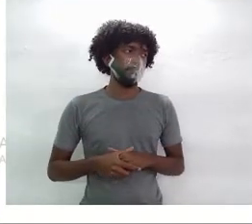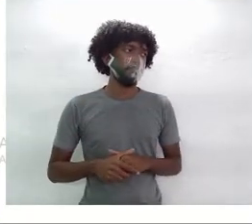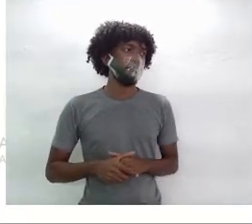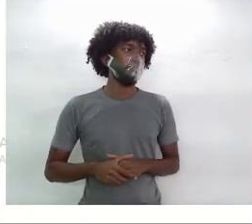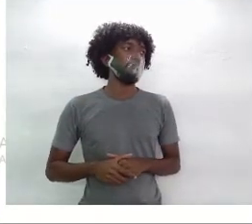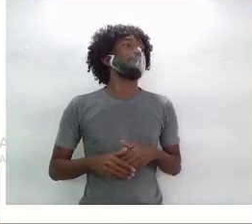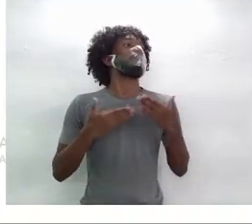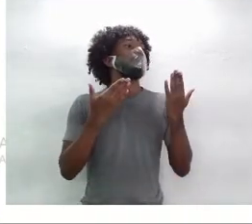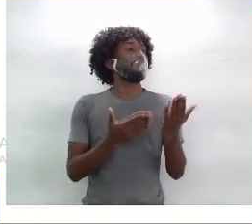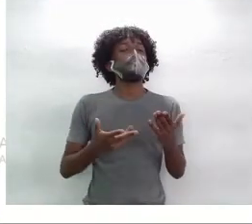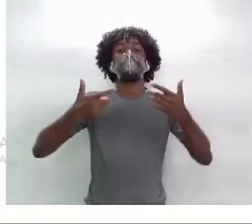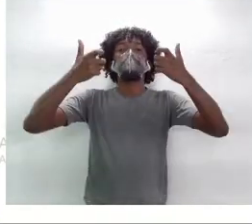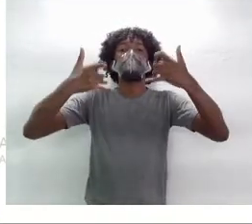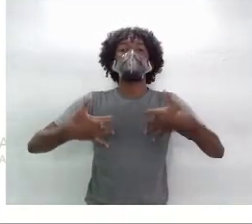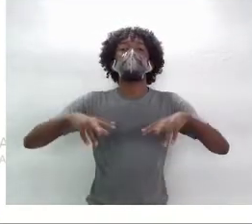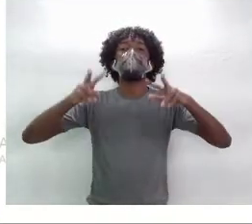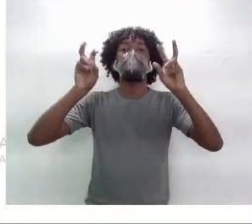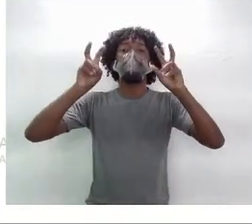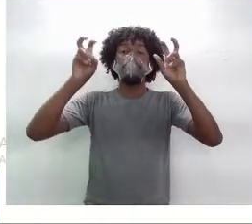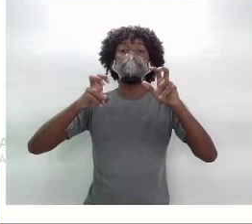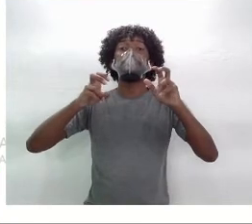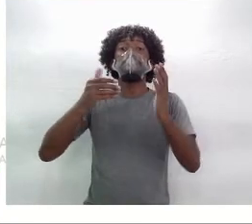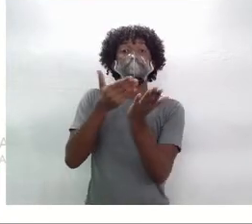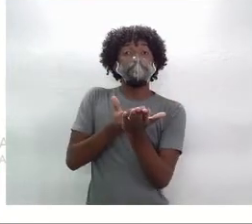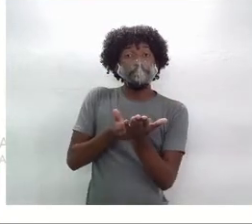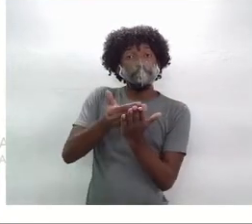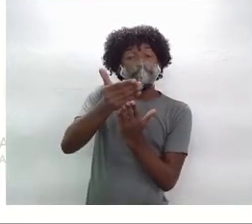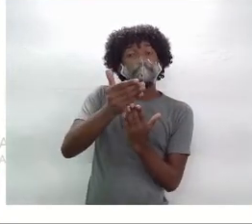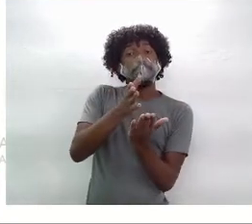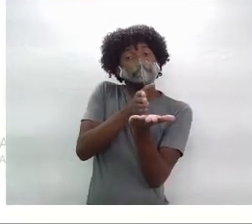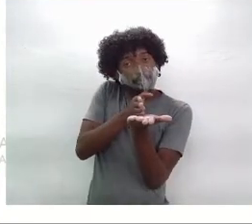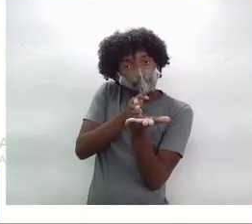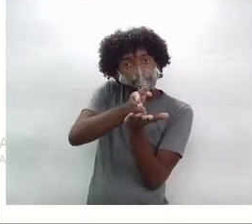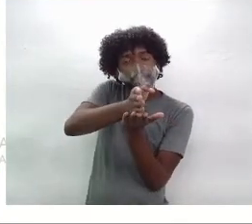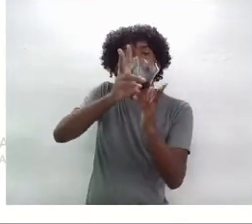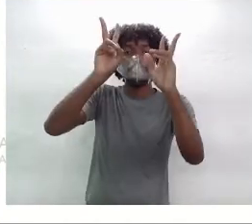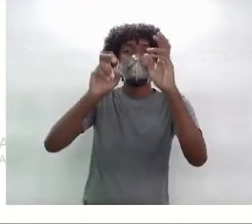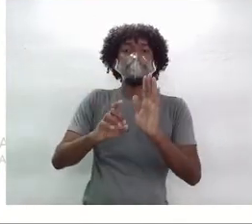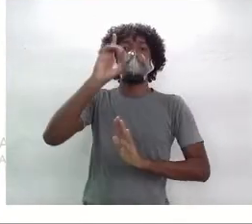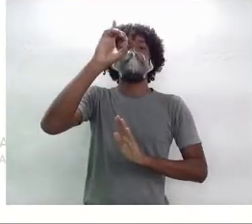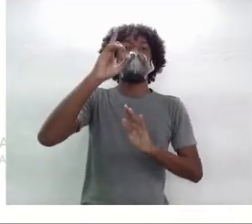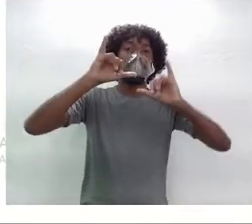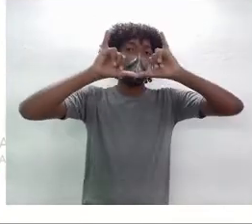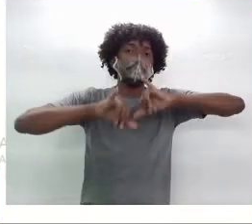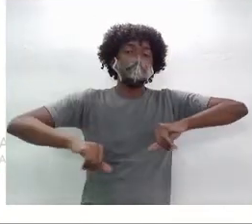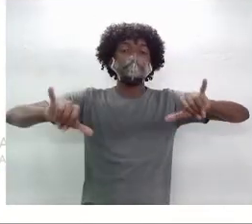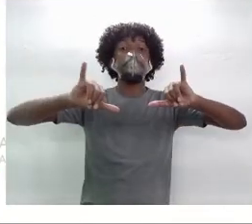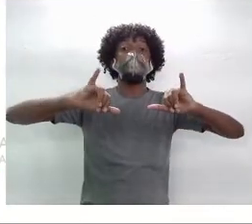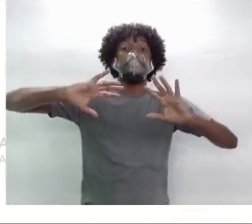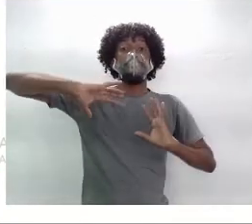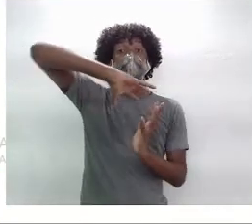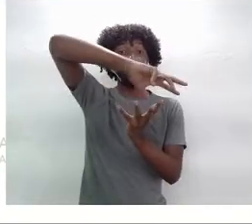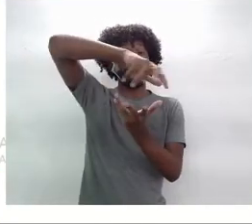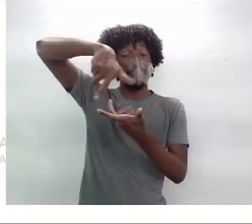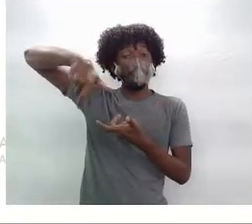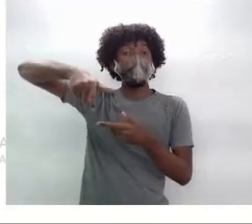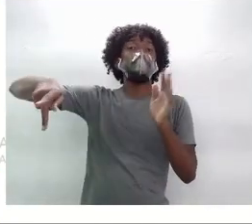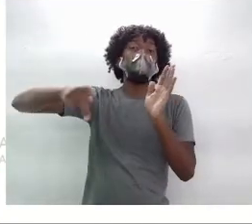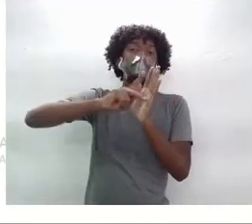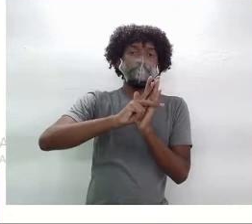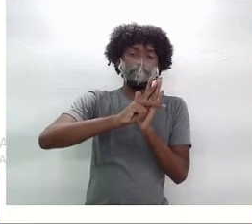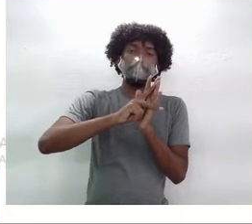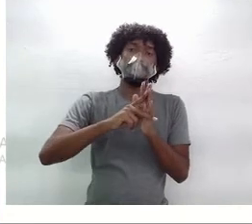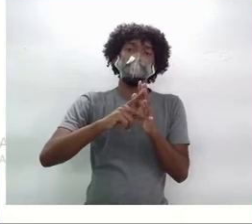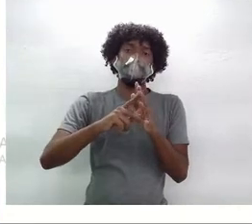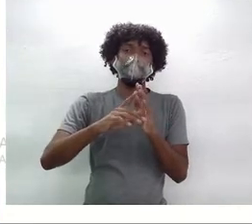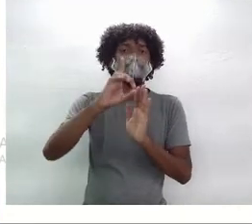princípio norteador da Declaração Universal dos Direitos Humanos? Aquele documento da Unesco. E é importante